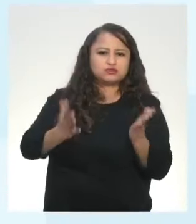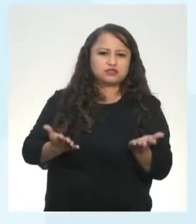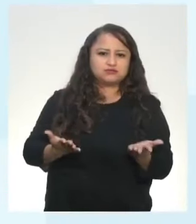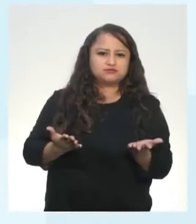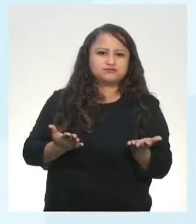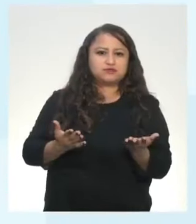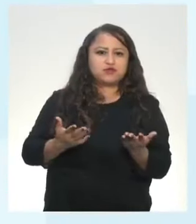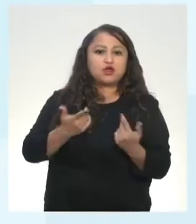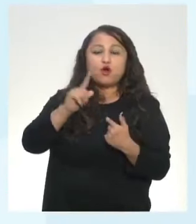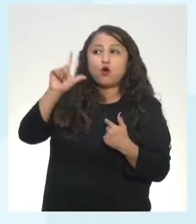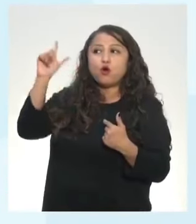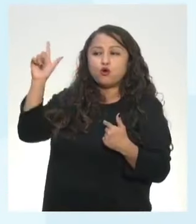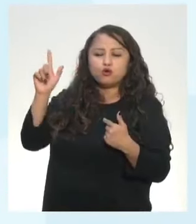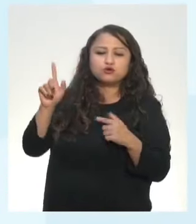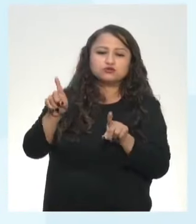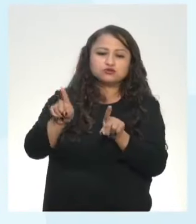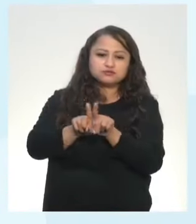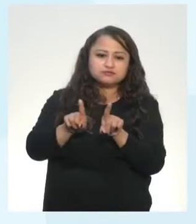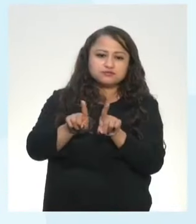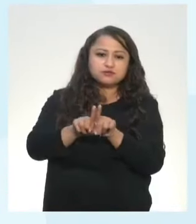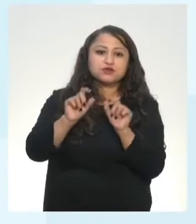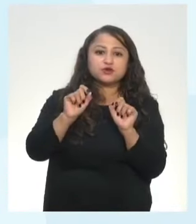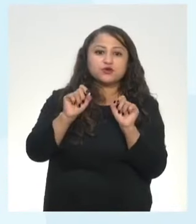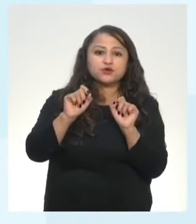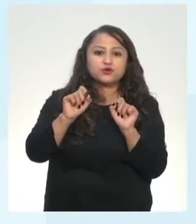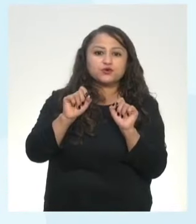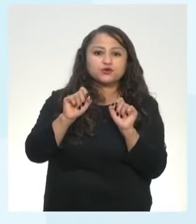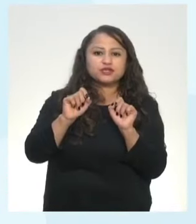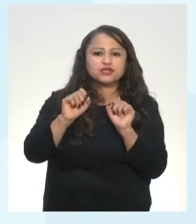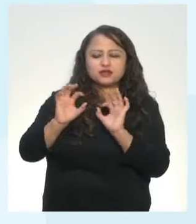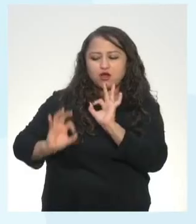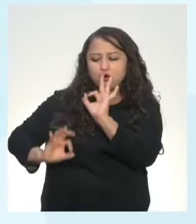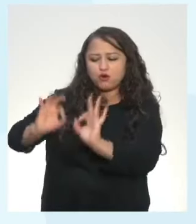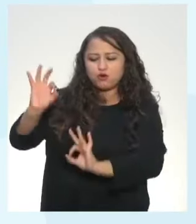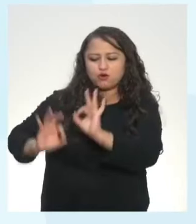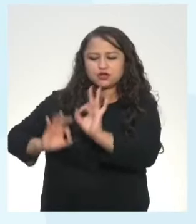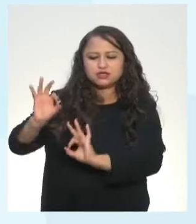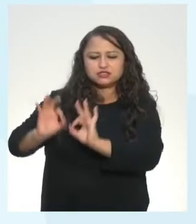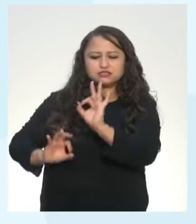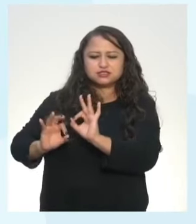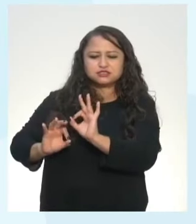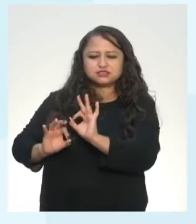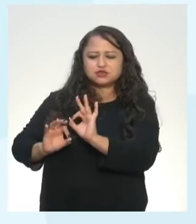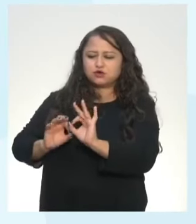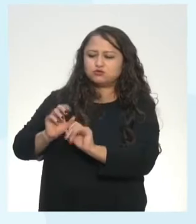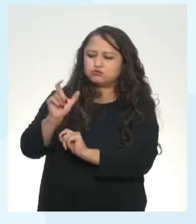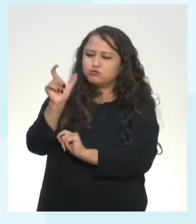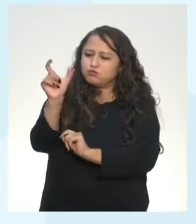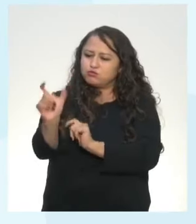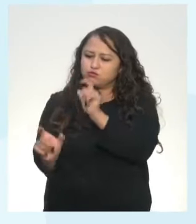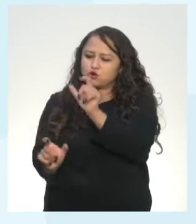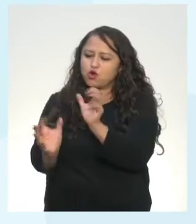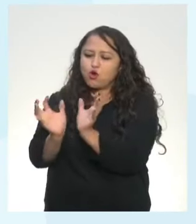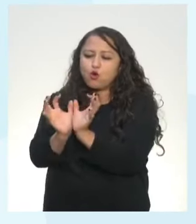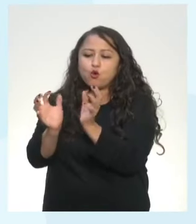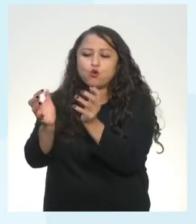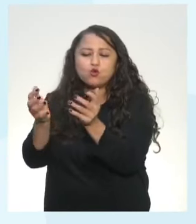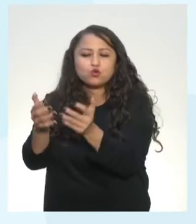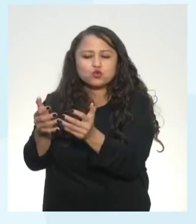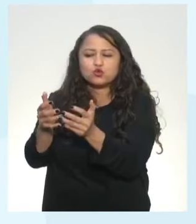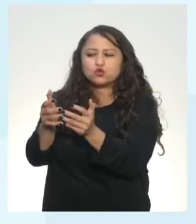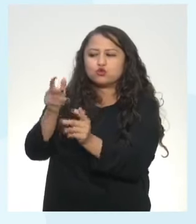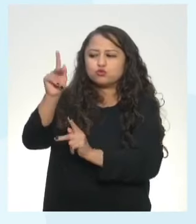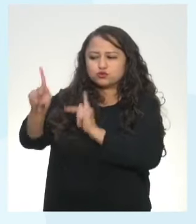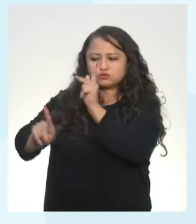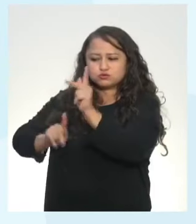outro fator aí é a formação de uma casta de funcionários públicos submetidos ao rei, por